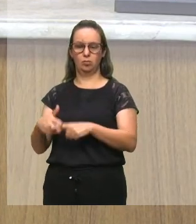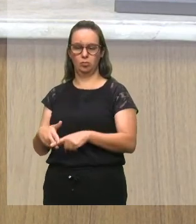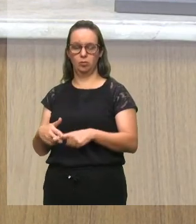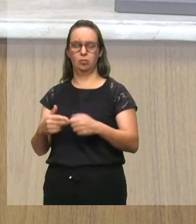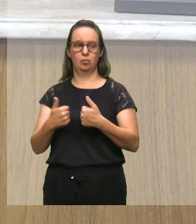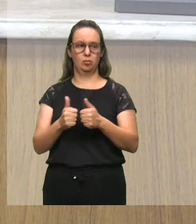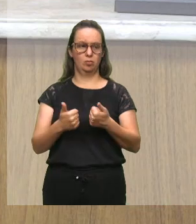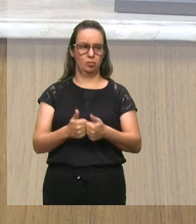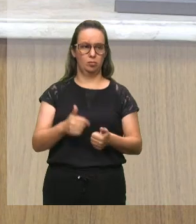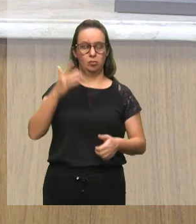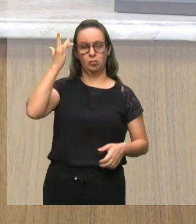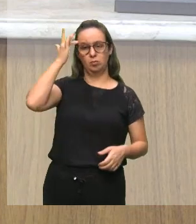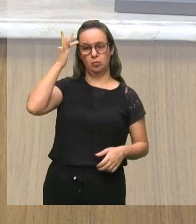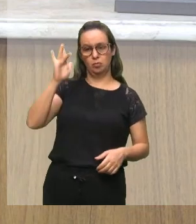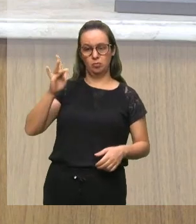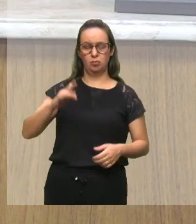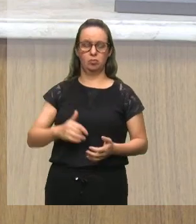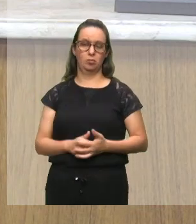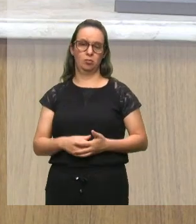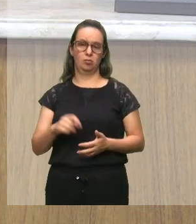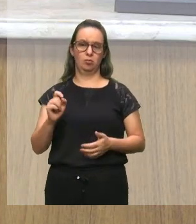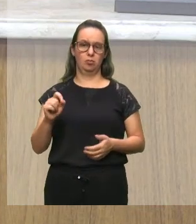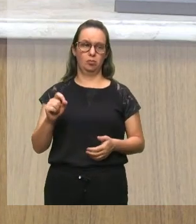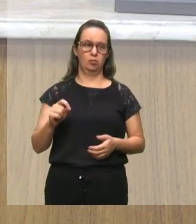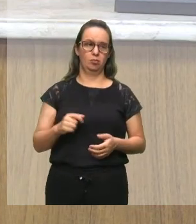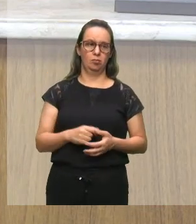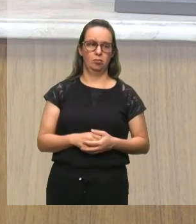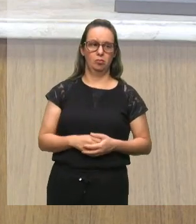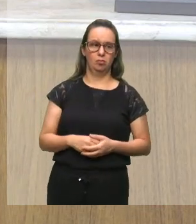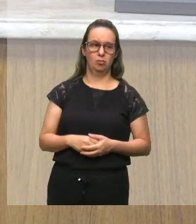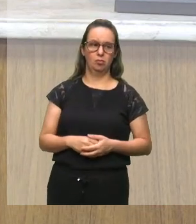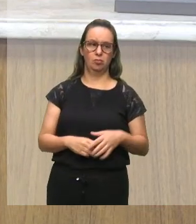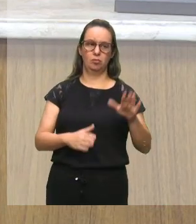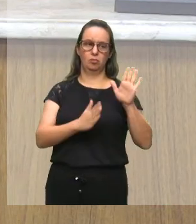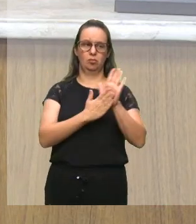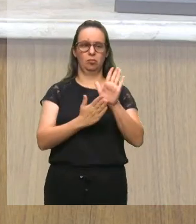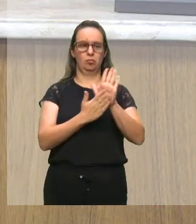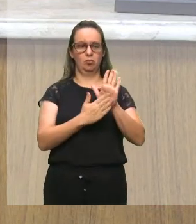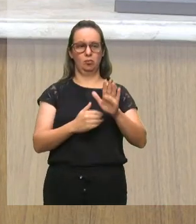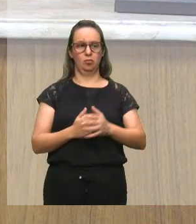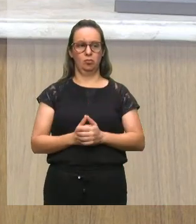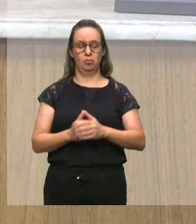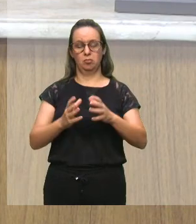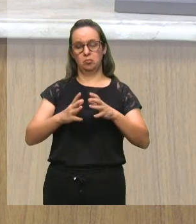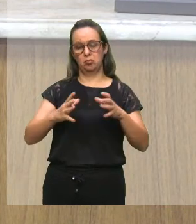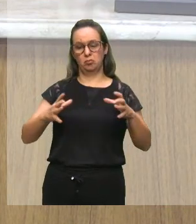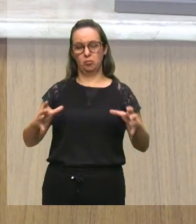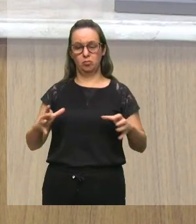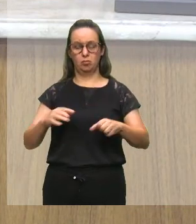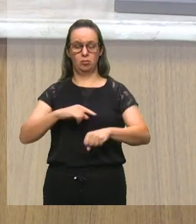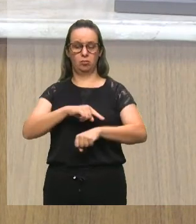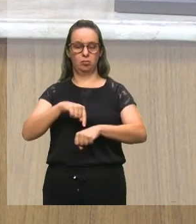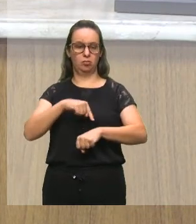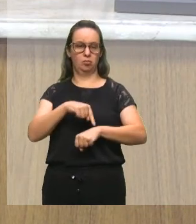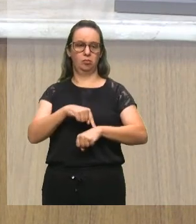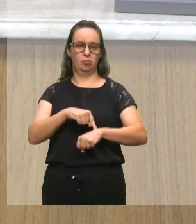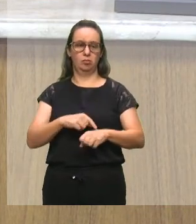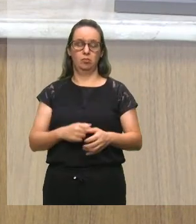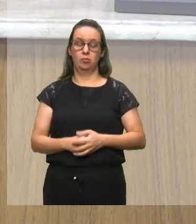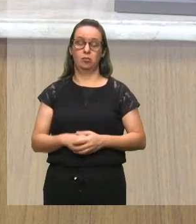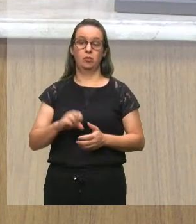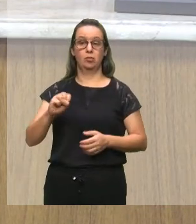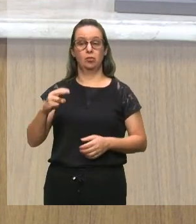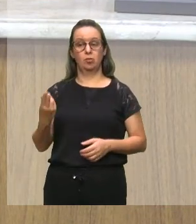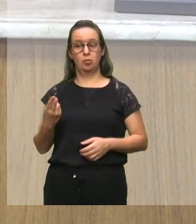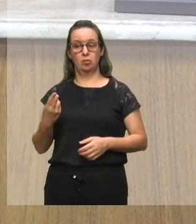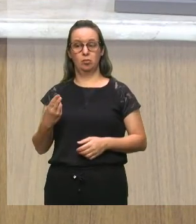especificar, tecnicamente, se há uma proposta para aumento dos horários, aumento de linhas. Eu sei que